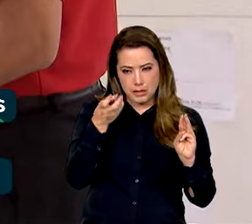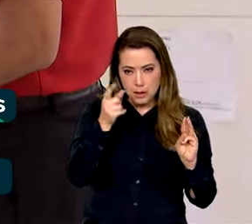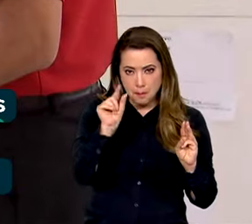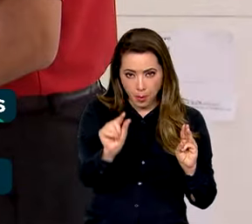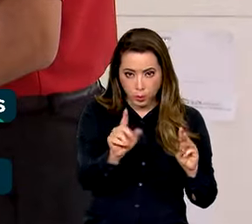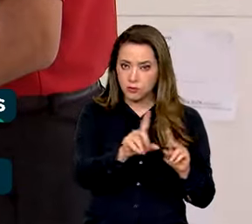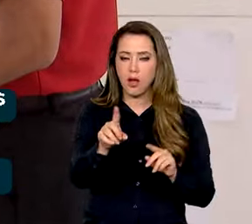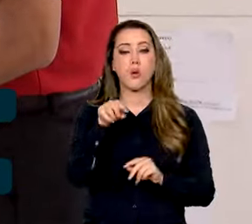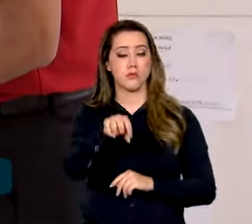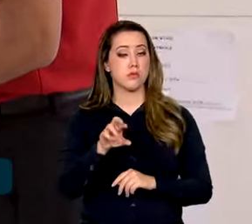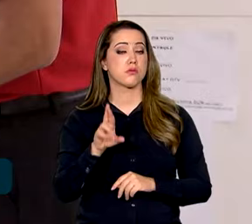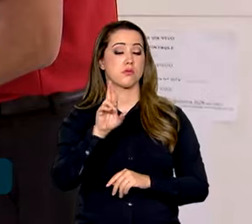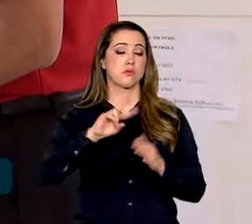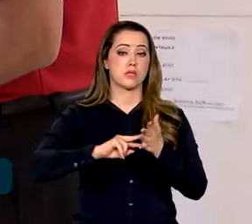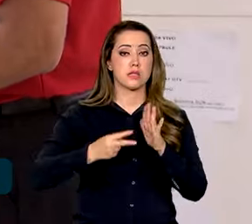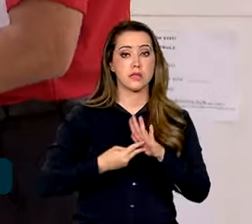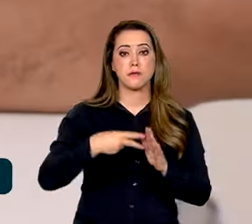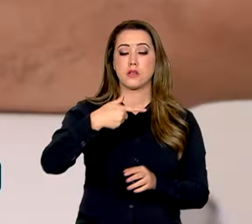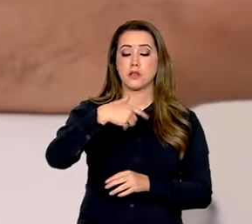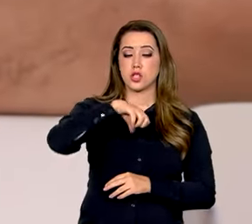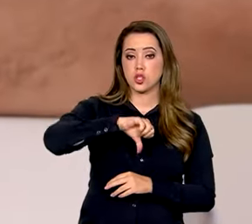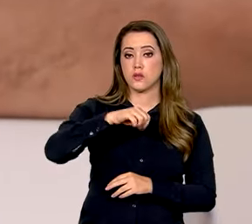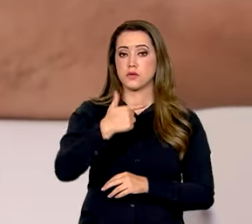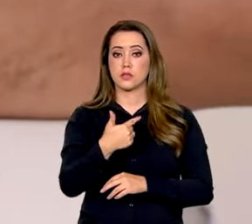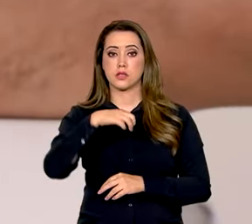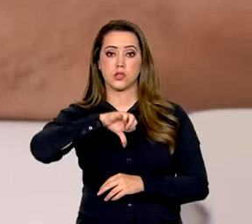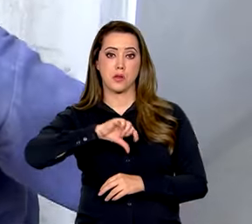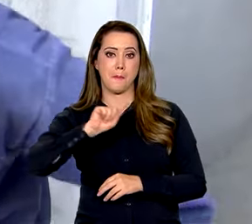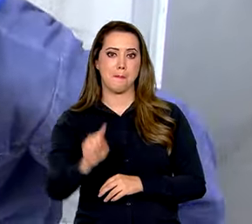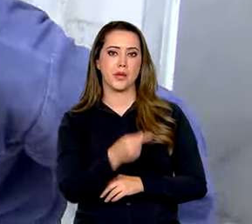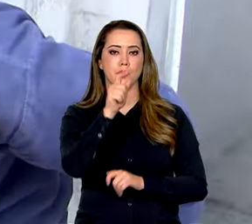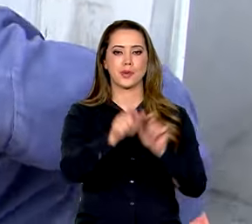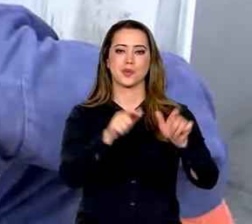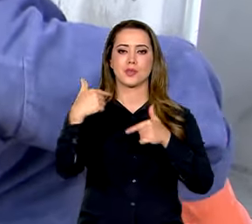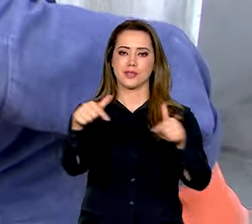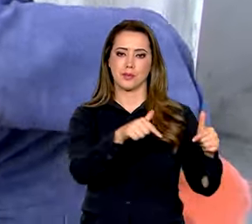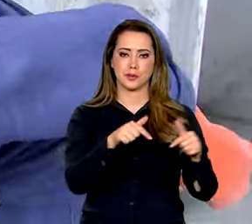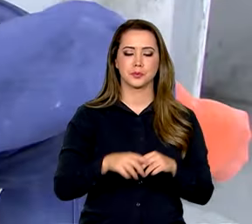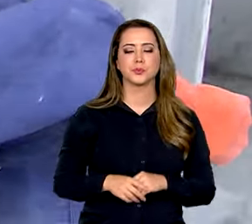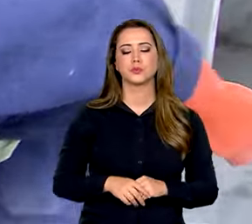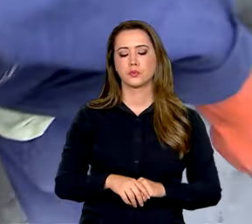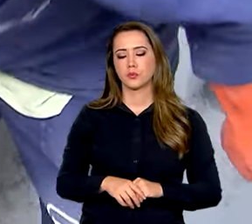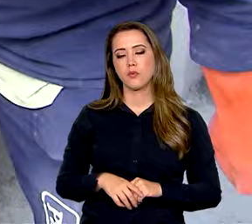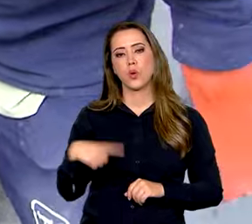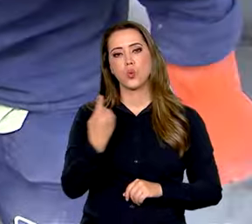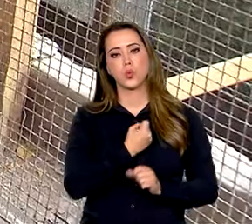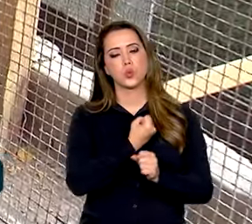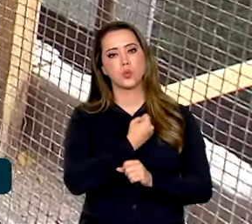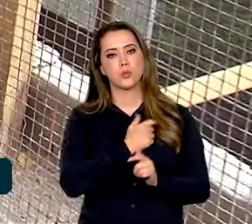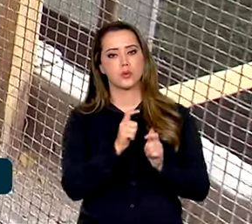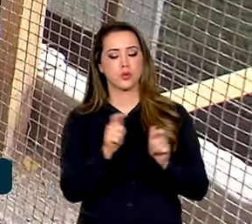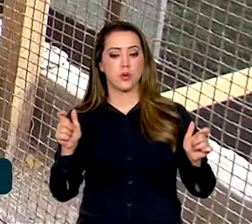isso representa 929 mil pessoas a mais no mercado de trabalho. Grande parte do